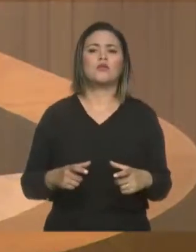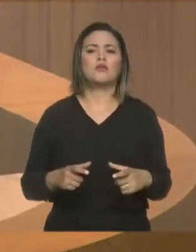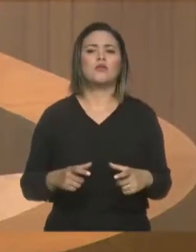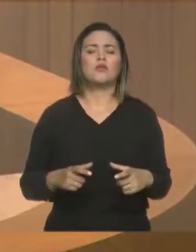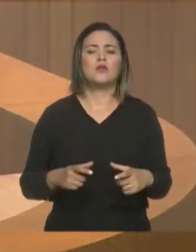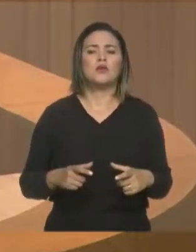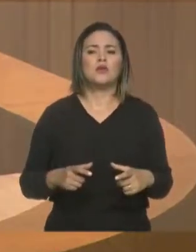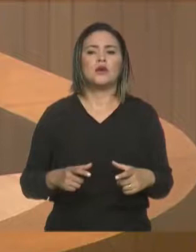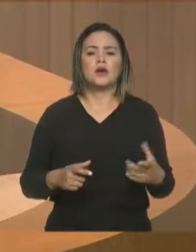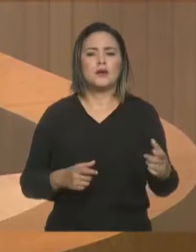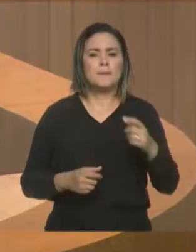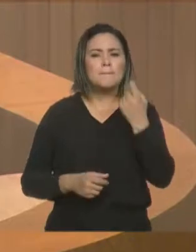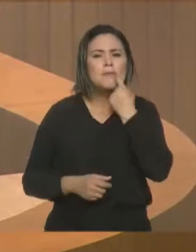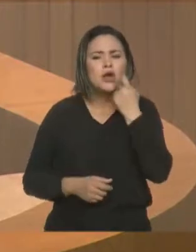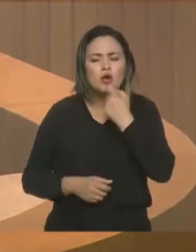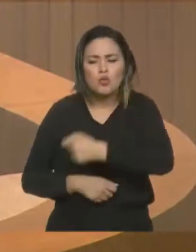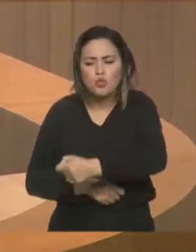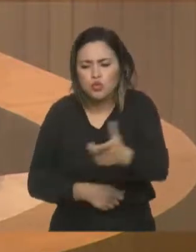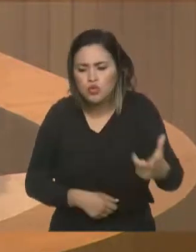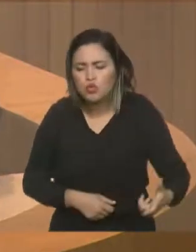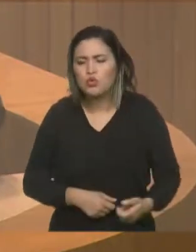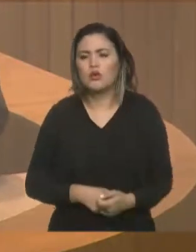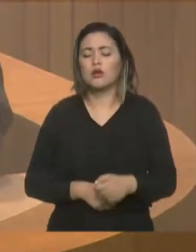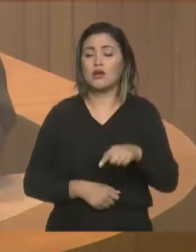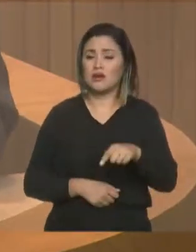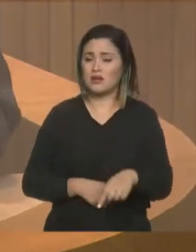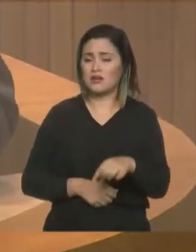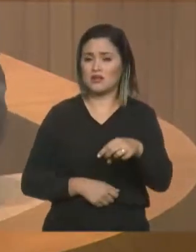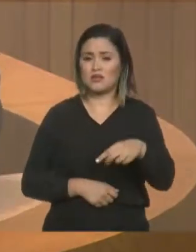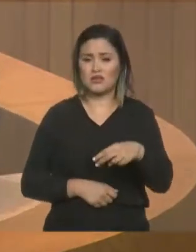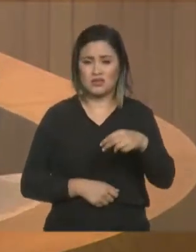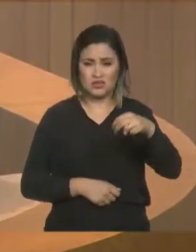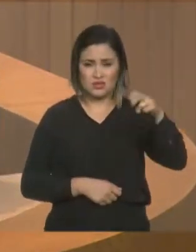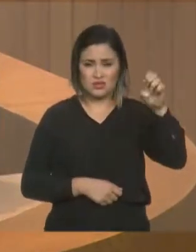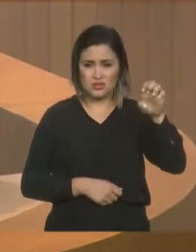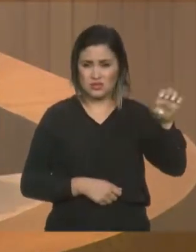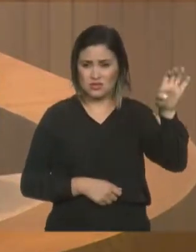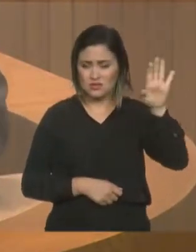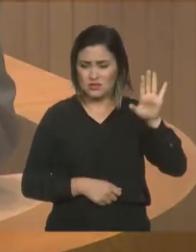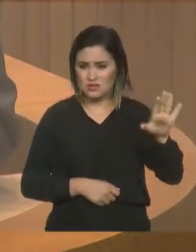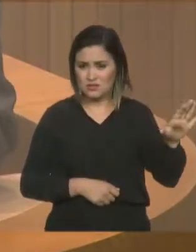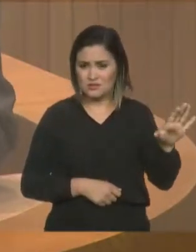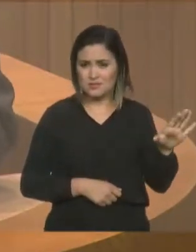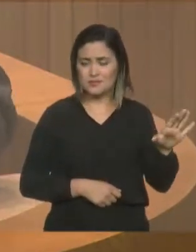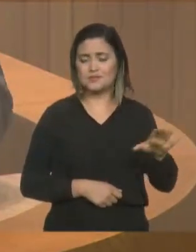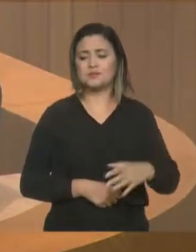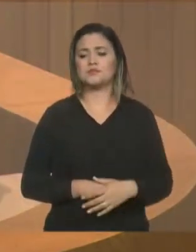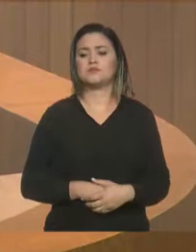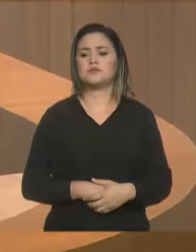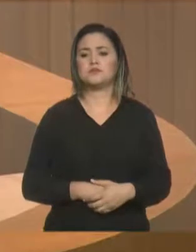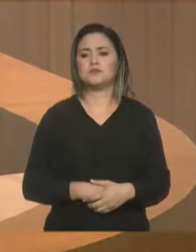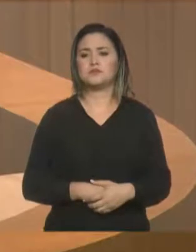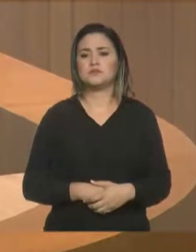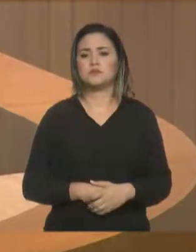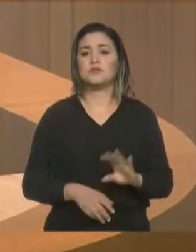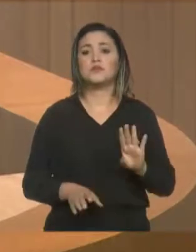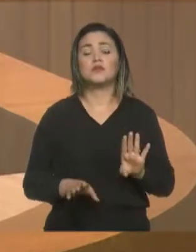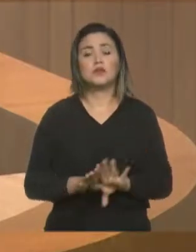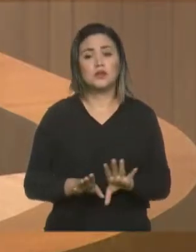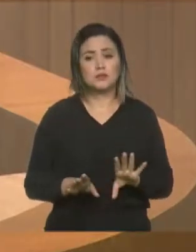O setor pesqueiro contribui para a arrecadação de impostos do estado, porque na hora que o produto é escoado para outros